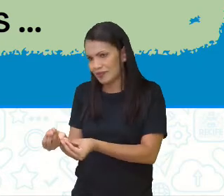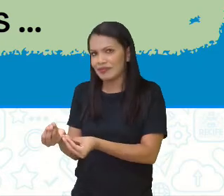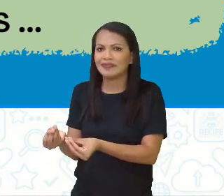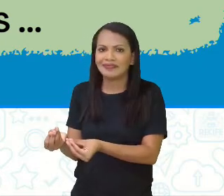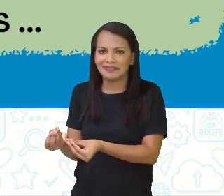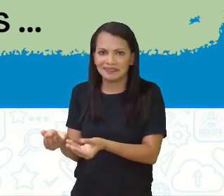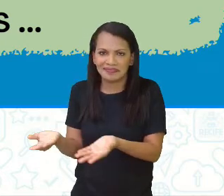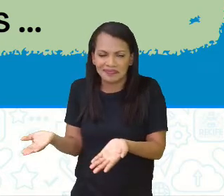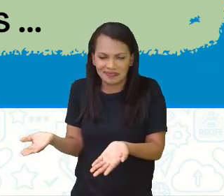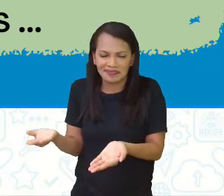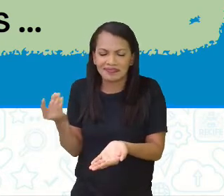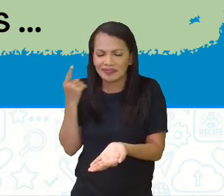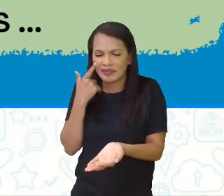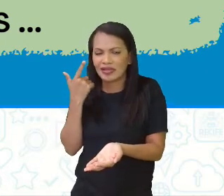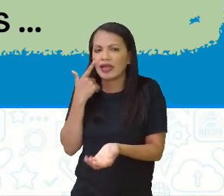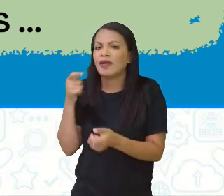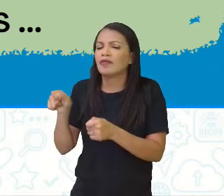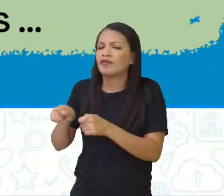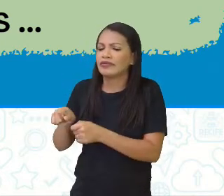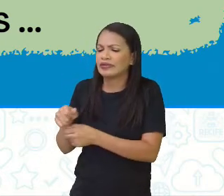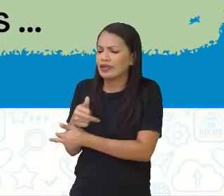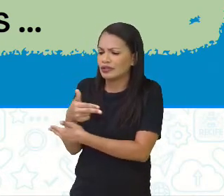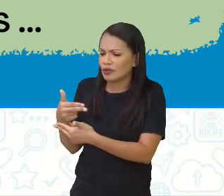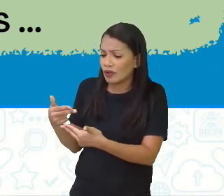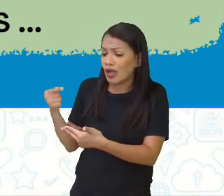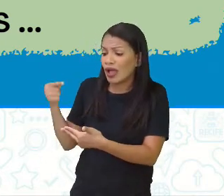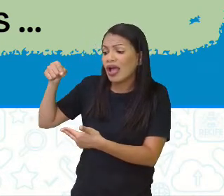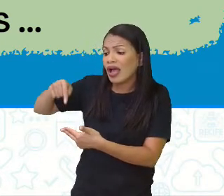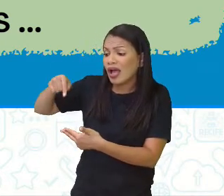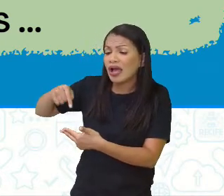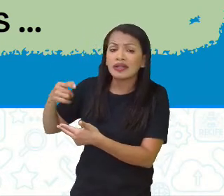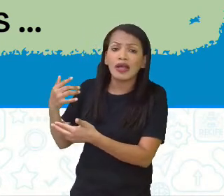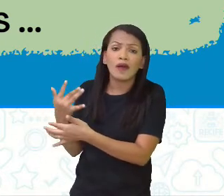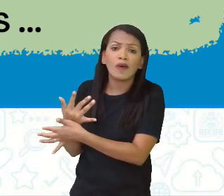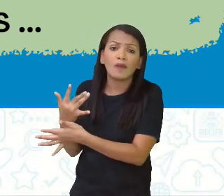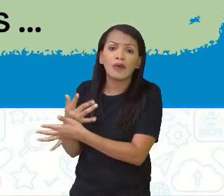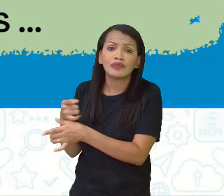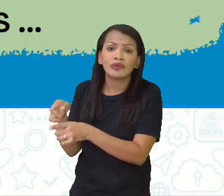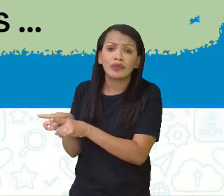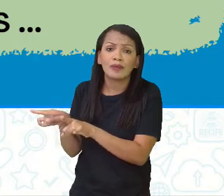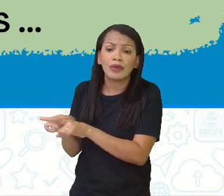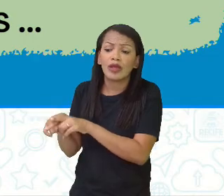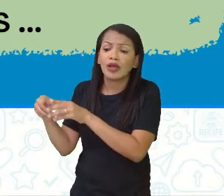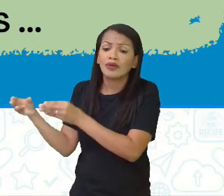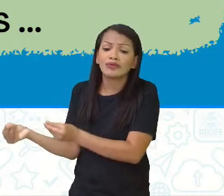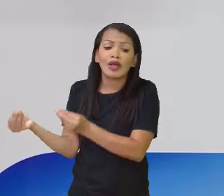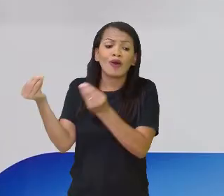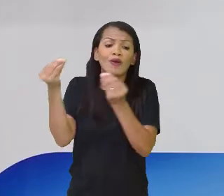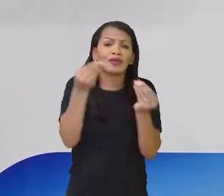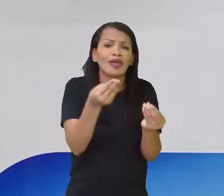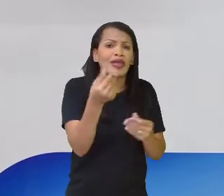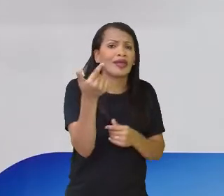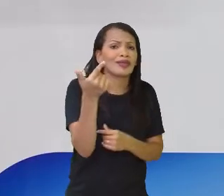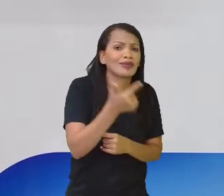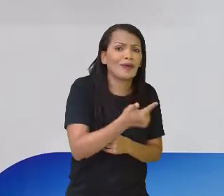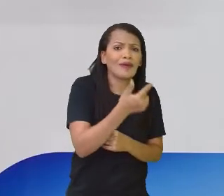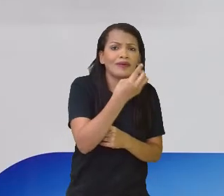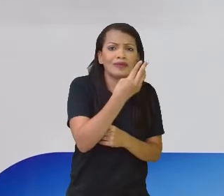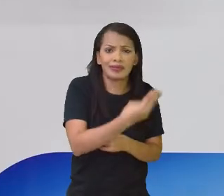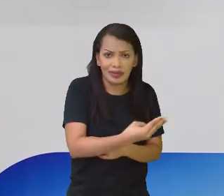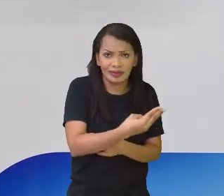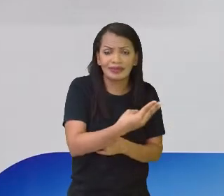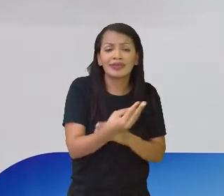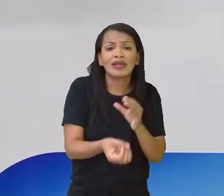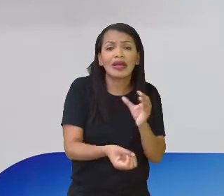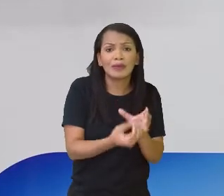ferramenta, equipamentos, fertilizantes, roupas, calçados e eletrodomésticos. Ou seja, existe uma troca, existe uma